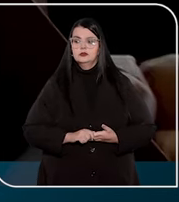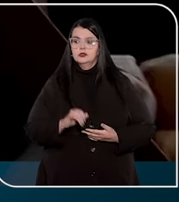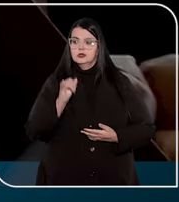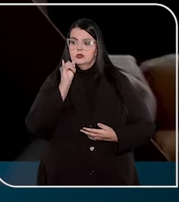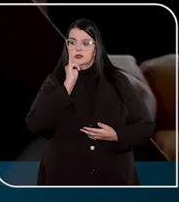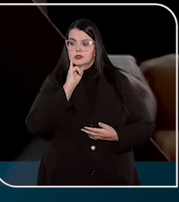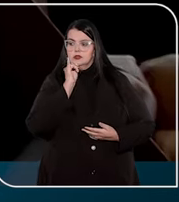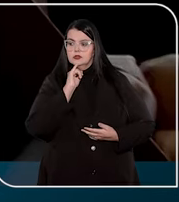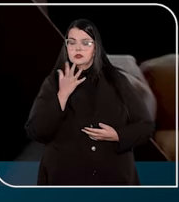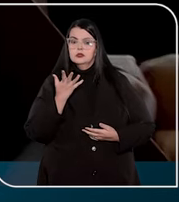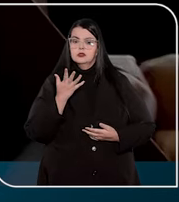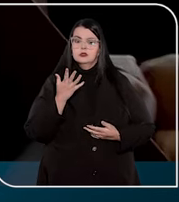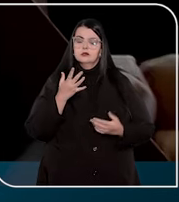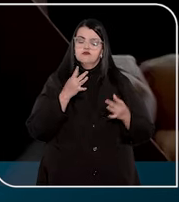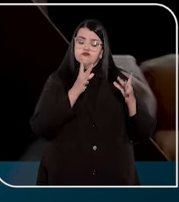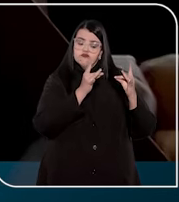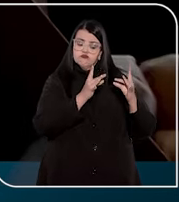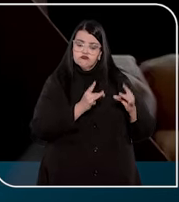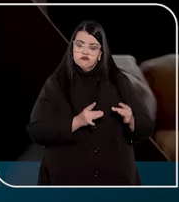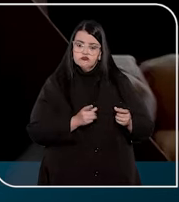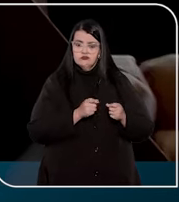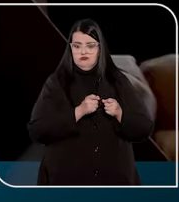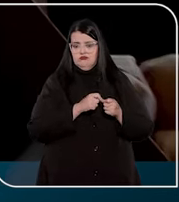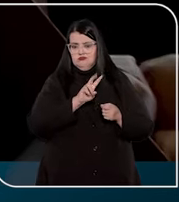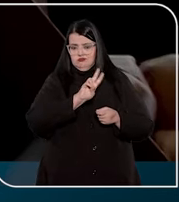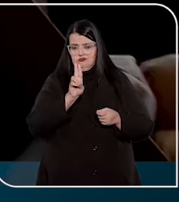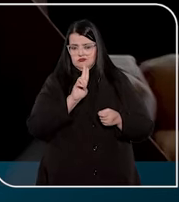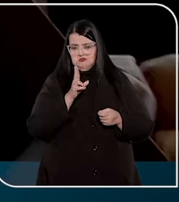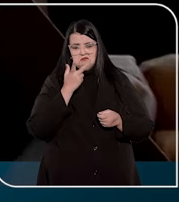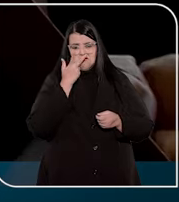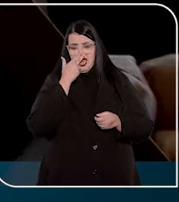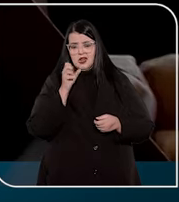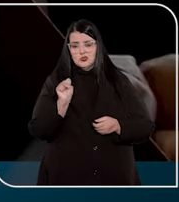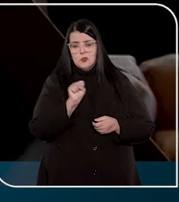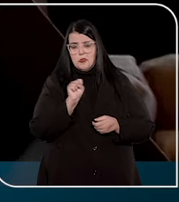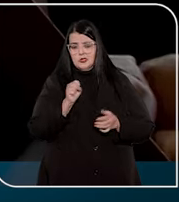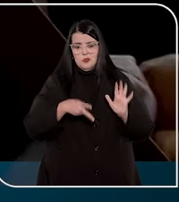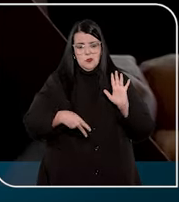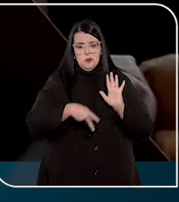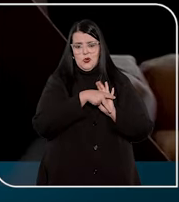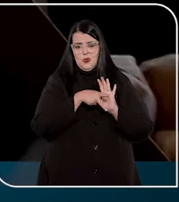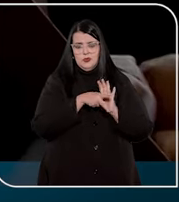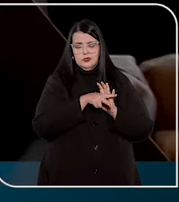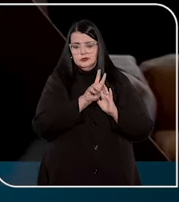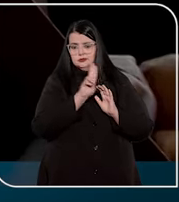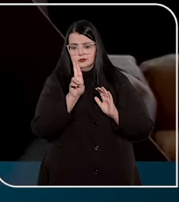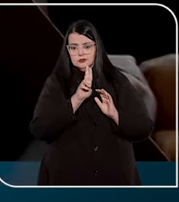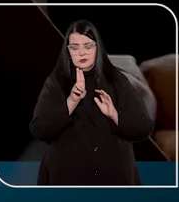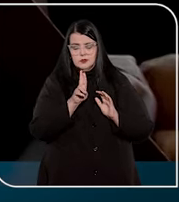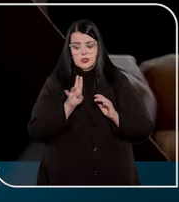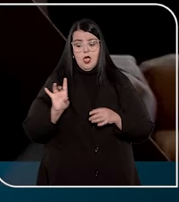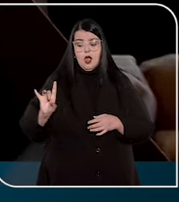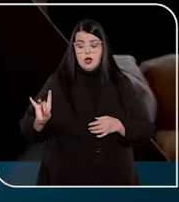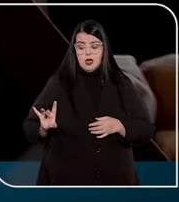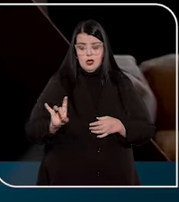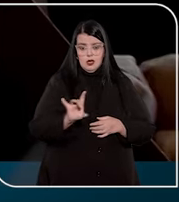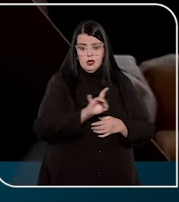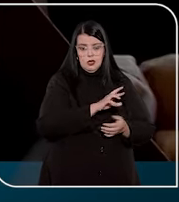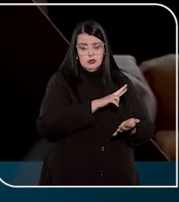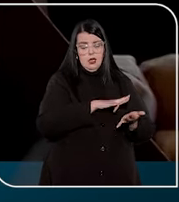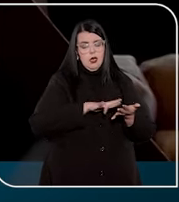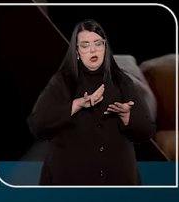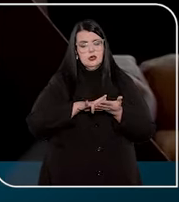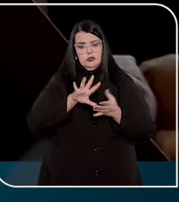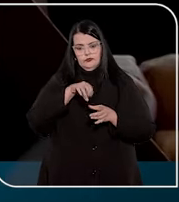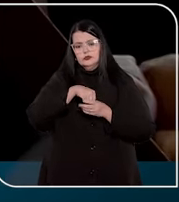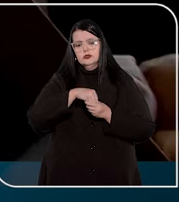o nome daquilo que eu vou fazer. Só que isso virou substantivo, virou nome próprio. E cada agravo, às vezes, é cabível numa